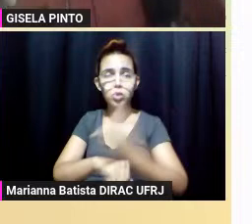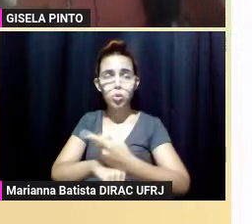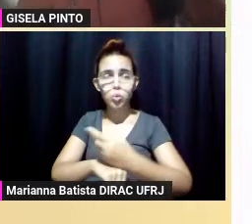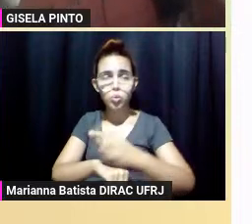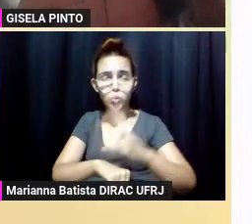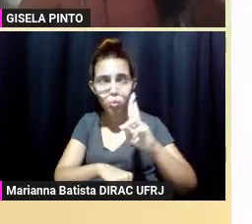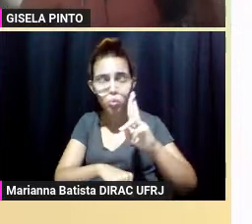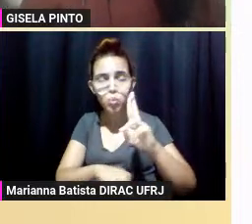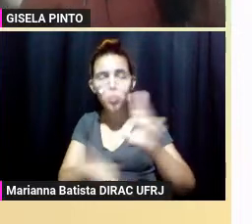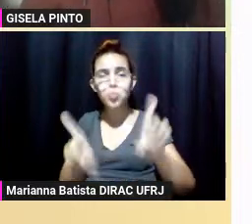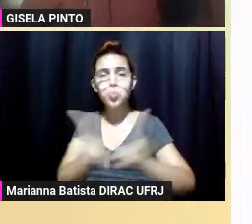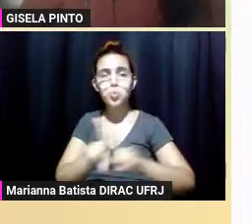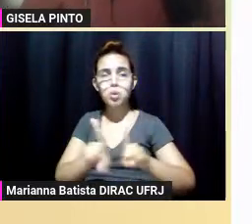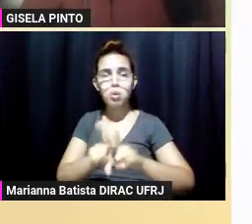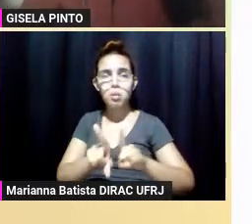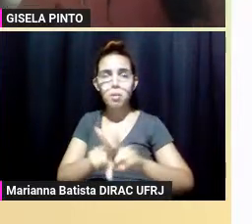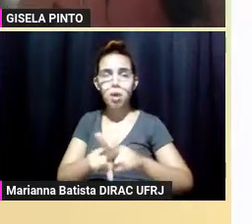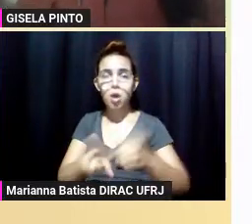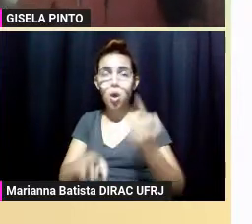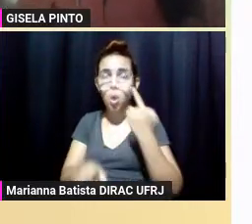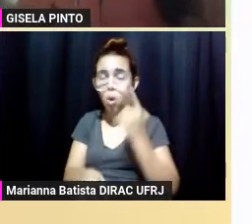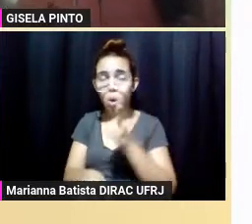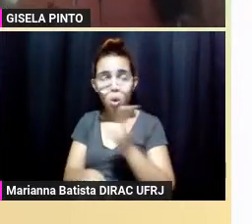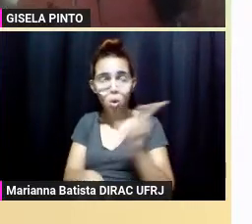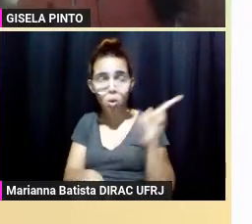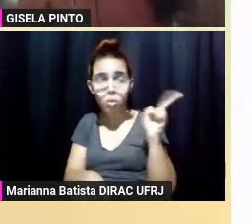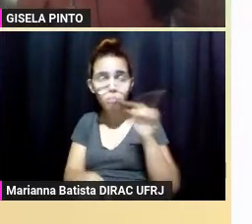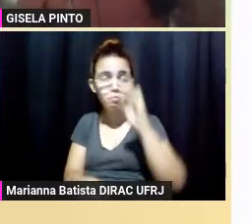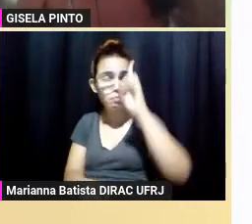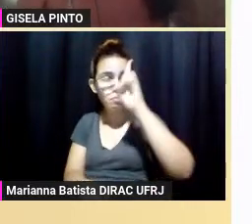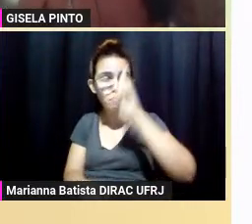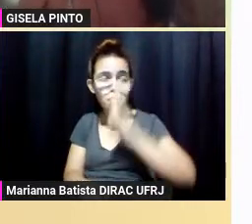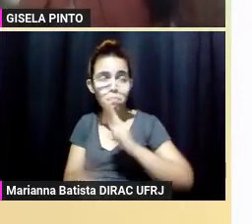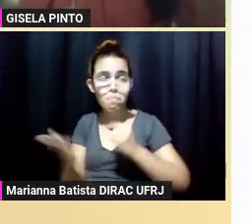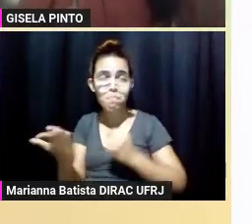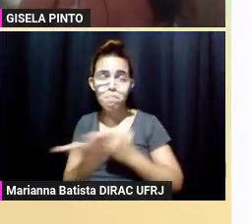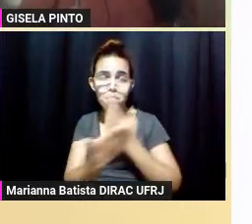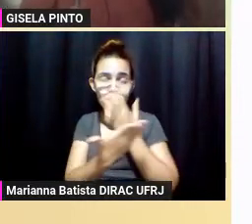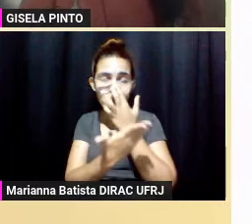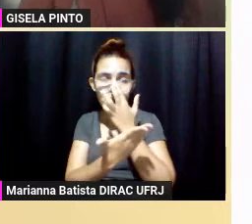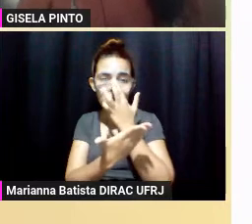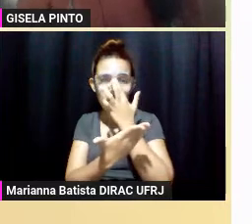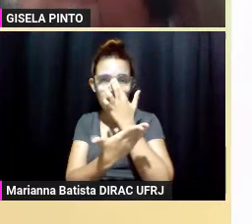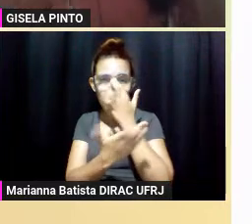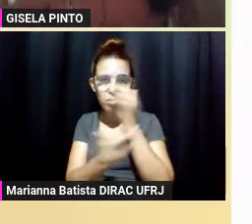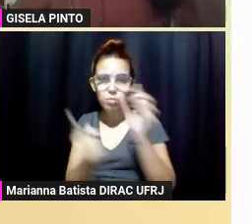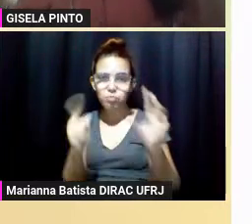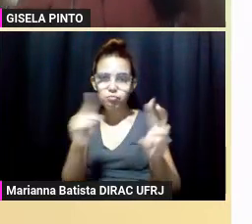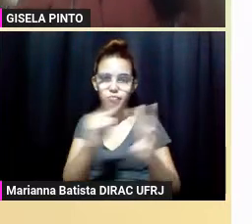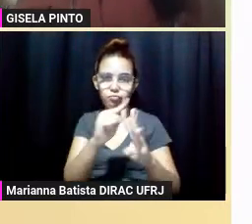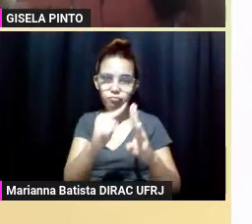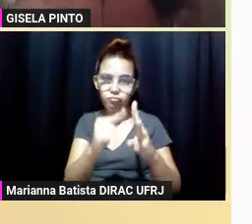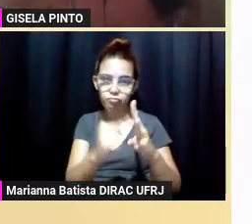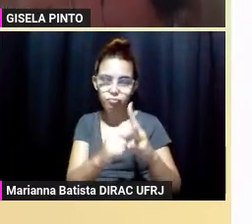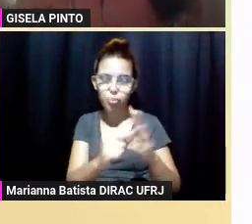Eu coloquei essa imagem da Lilian, Cláudia e Lúcia, Projeto Fundão, mas tem tantas outras, Maria Laura,